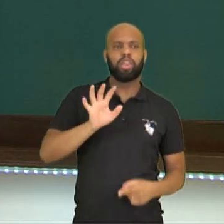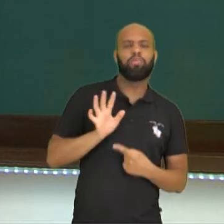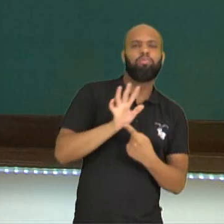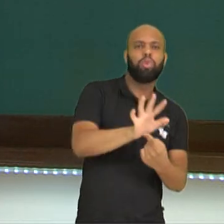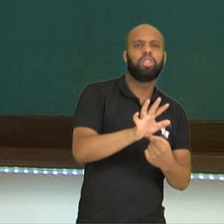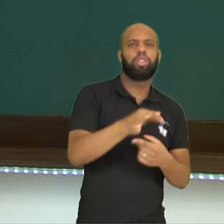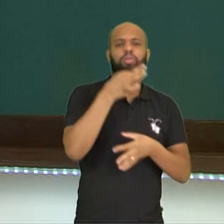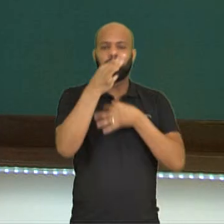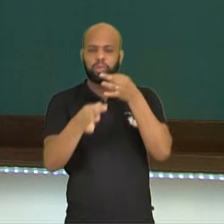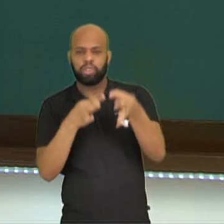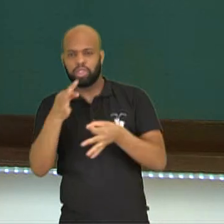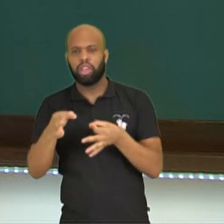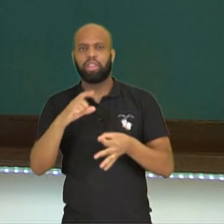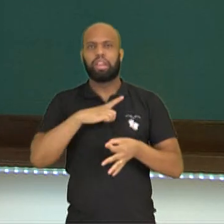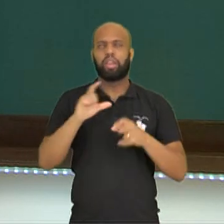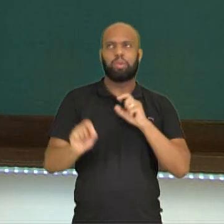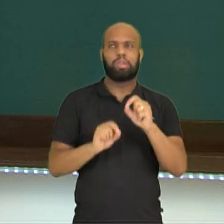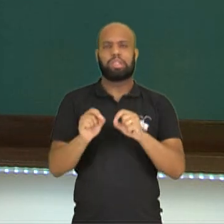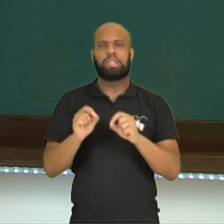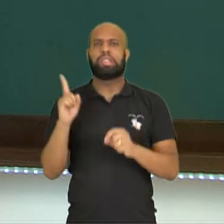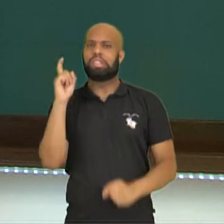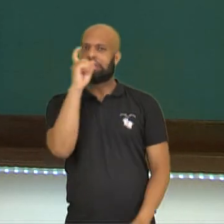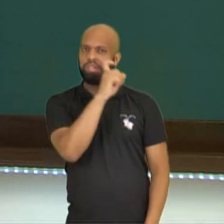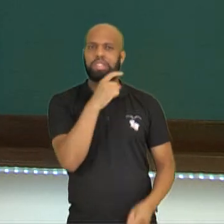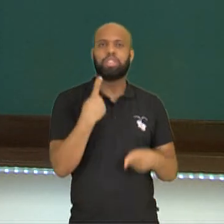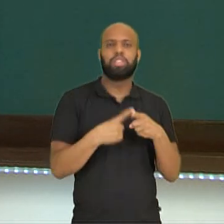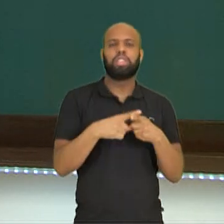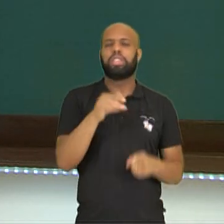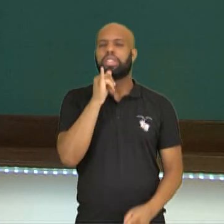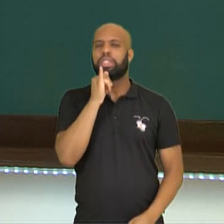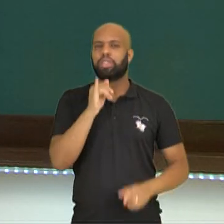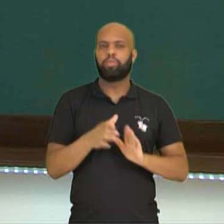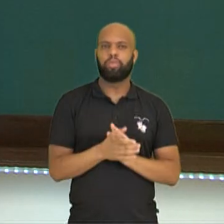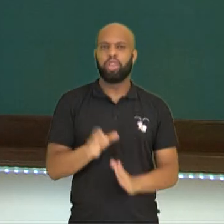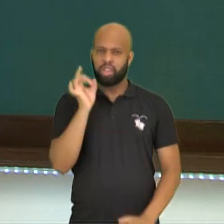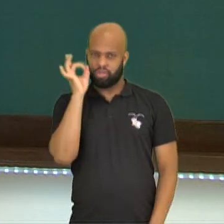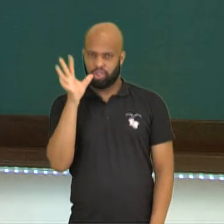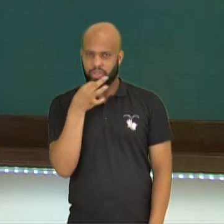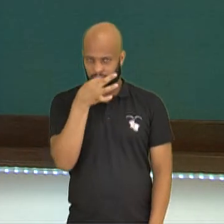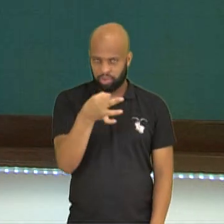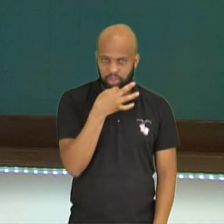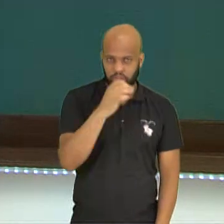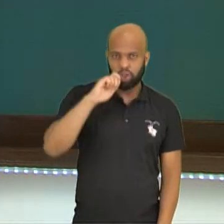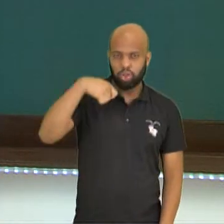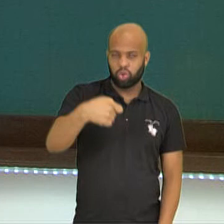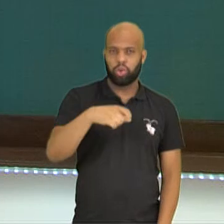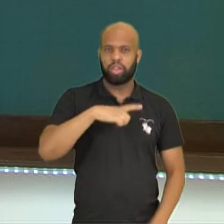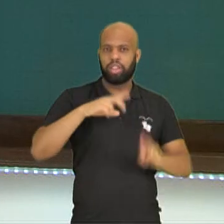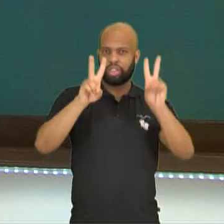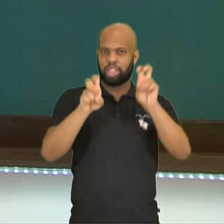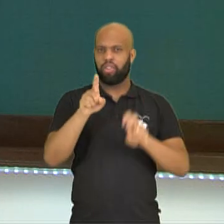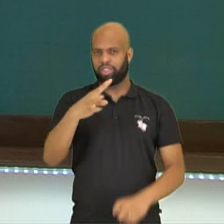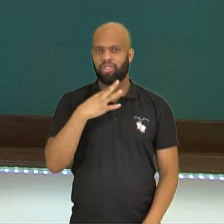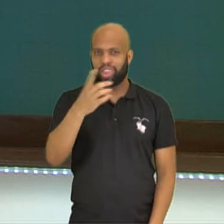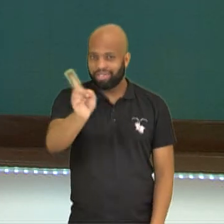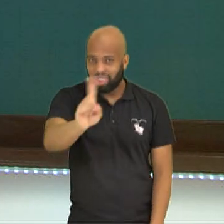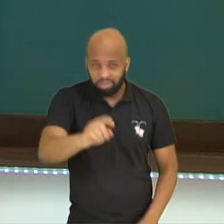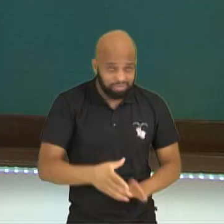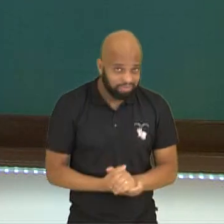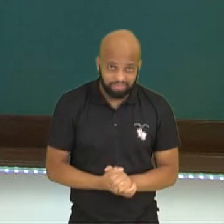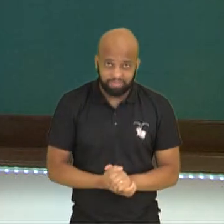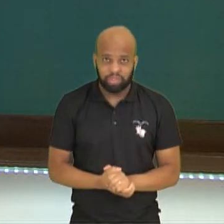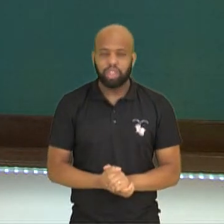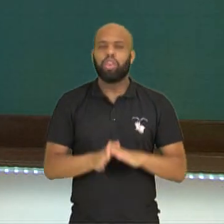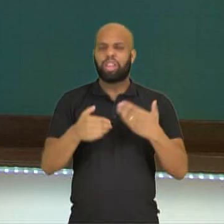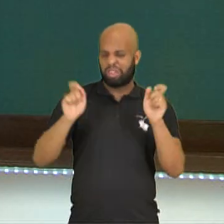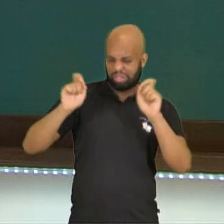a opinião, ela é bastante complicada. Pense o seguinte: é fácil dar opinião a respeito de um tema que você não conhece?